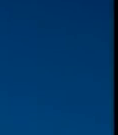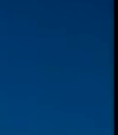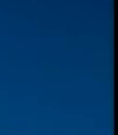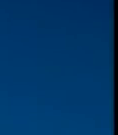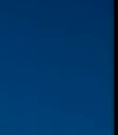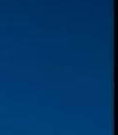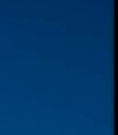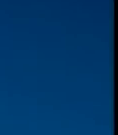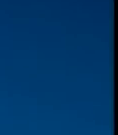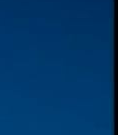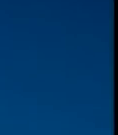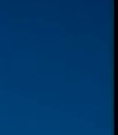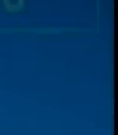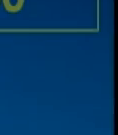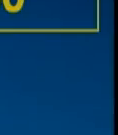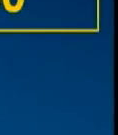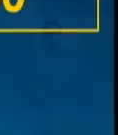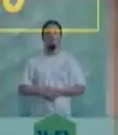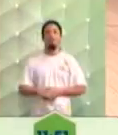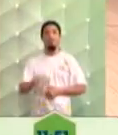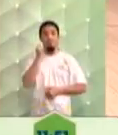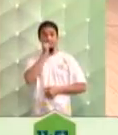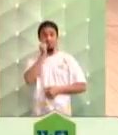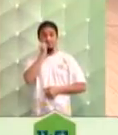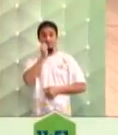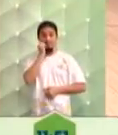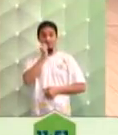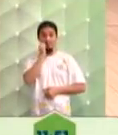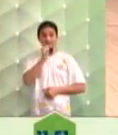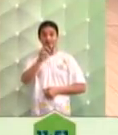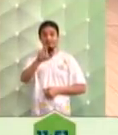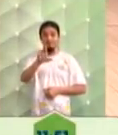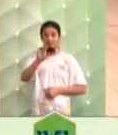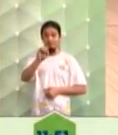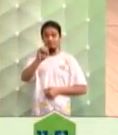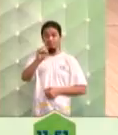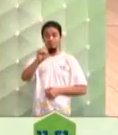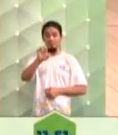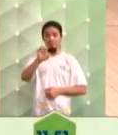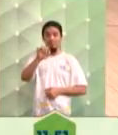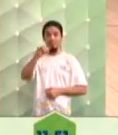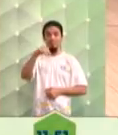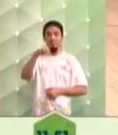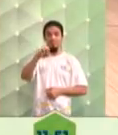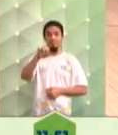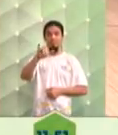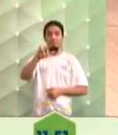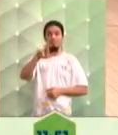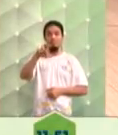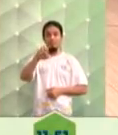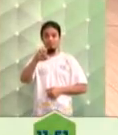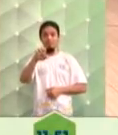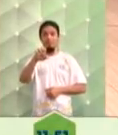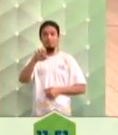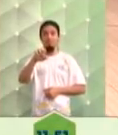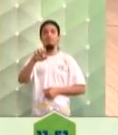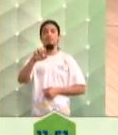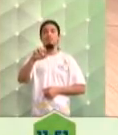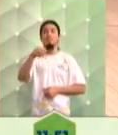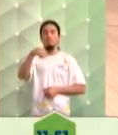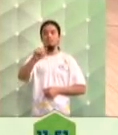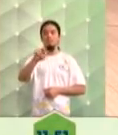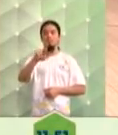5.714.839. Atenção, ganhadora! Rosimeire Martins Gualberto levou para